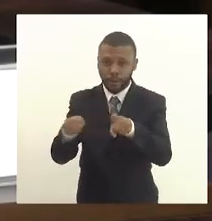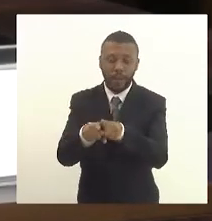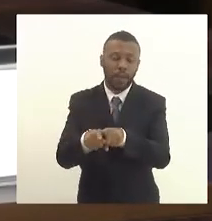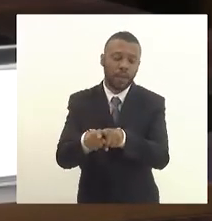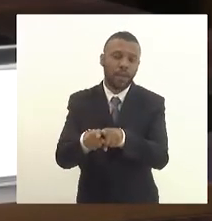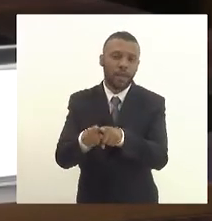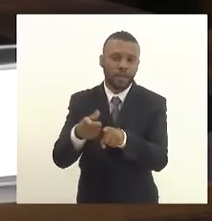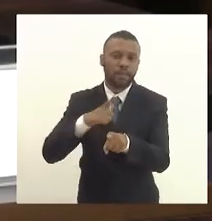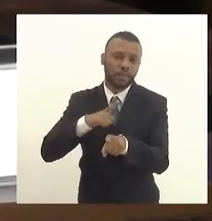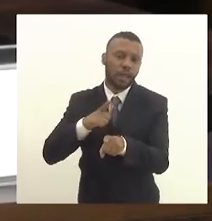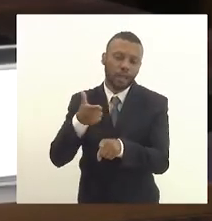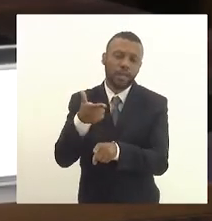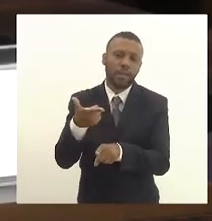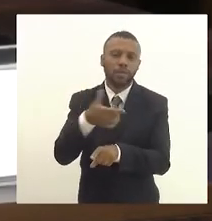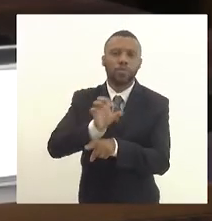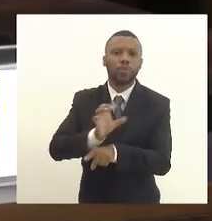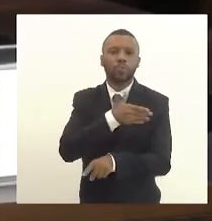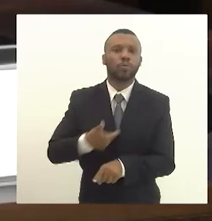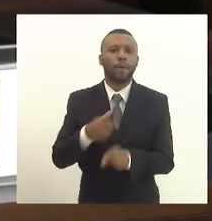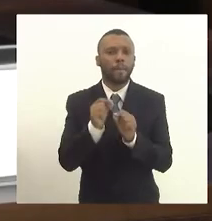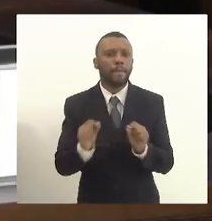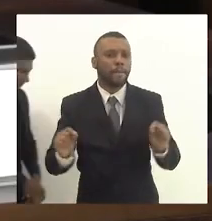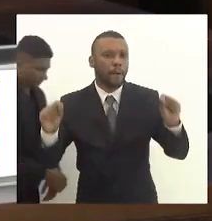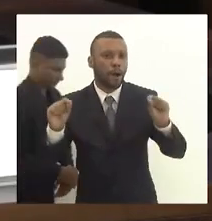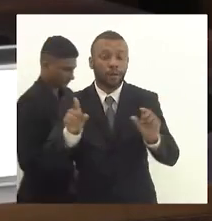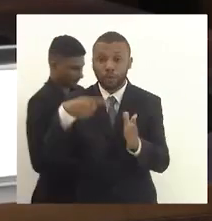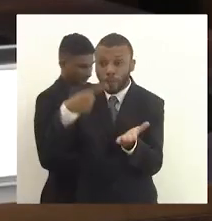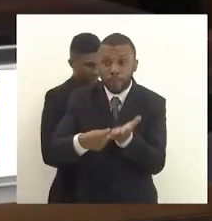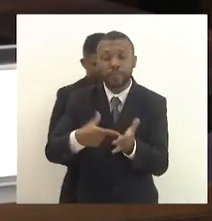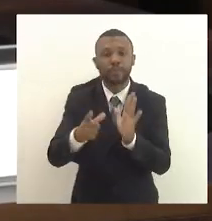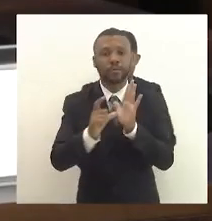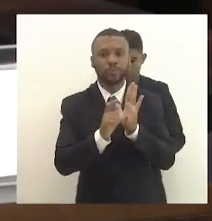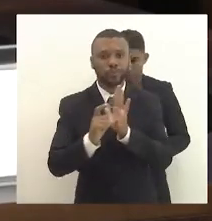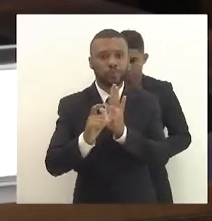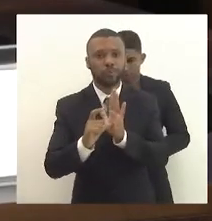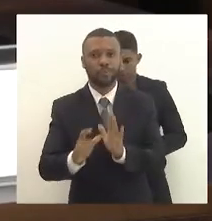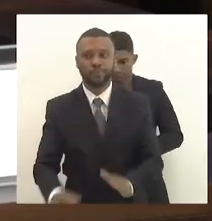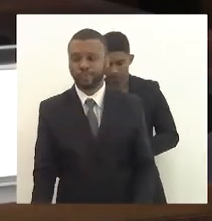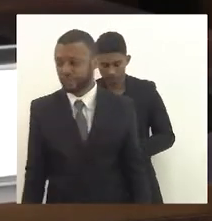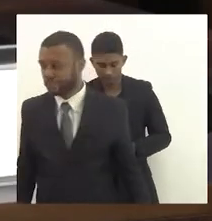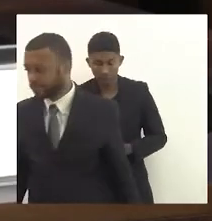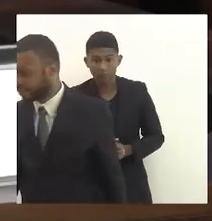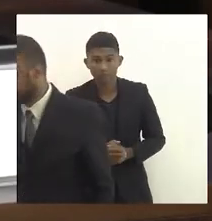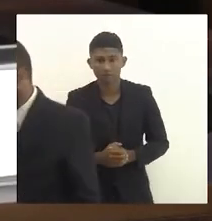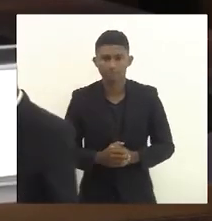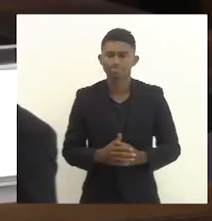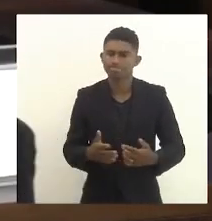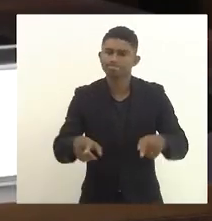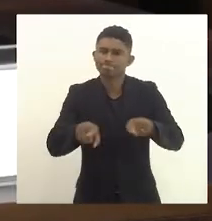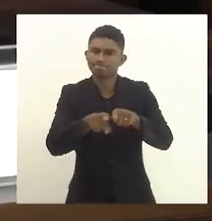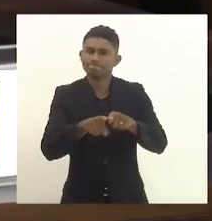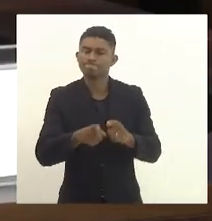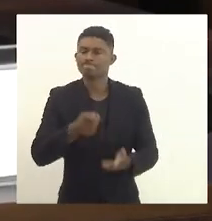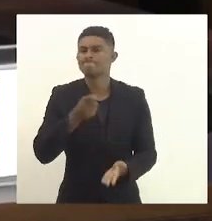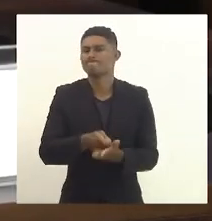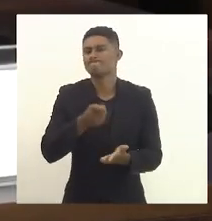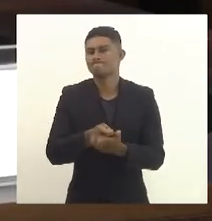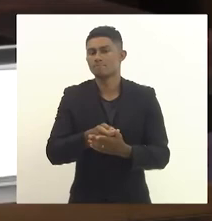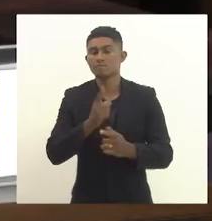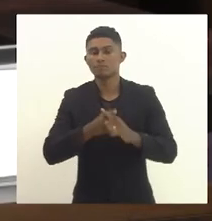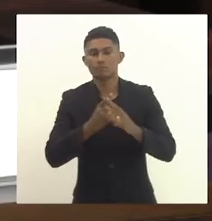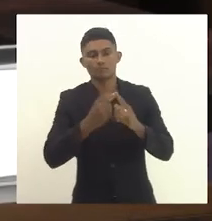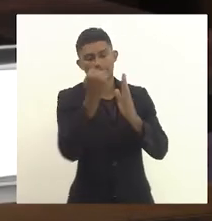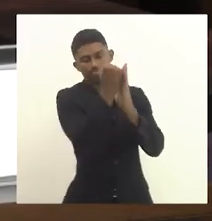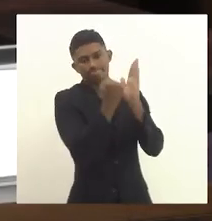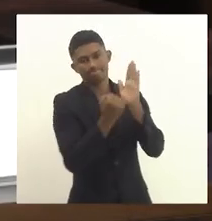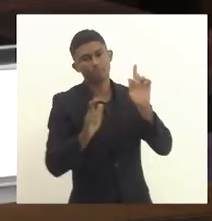nosso Estado. Então, esses compromissos de cobertura em tecnologia 4G também são obrigação advindos do edital de licitação